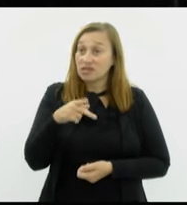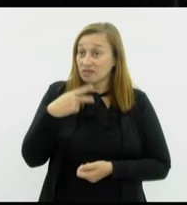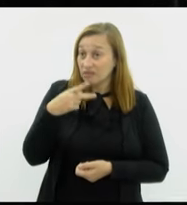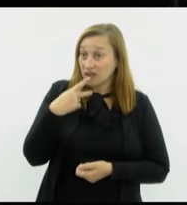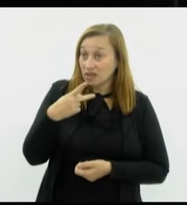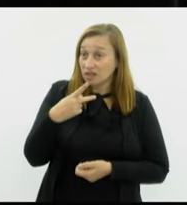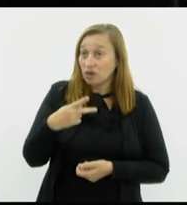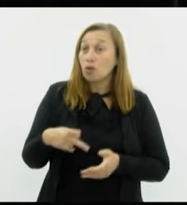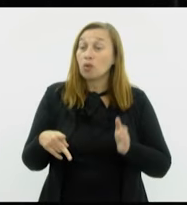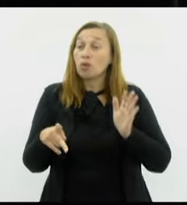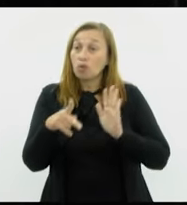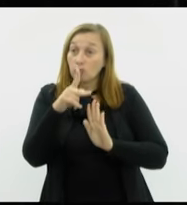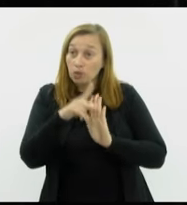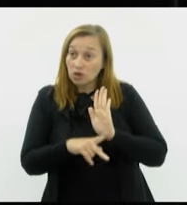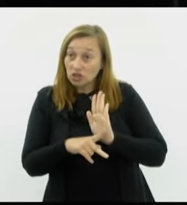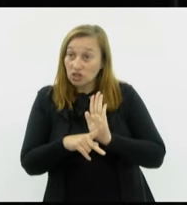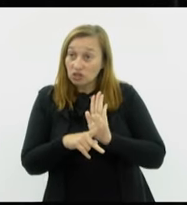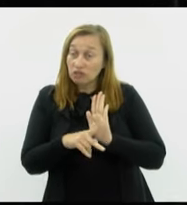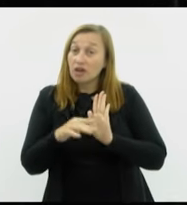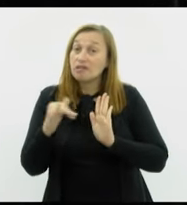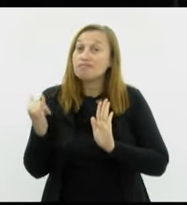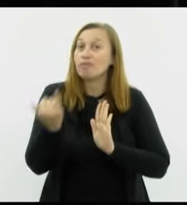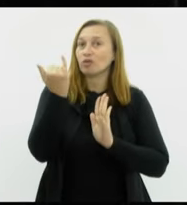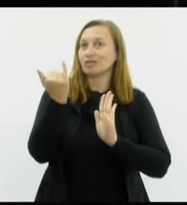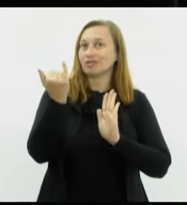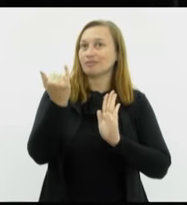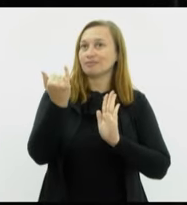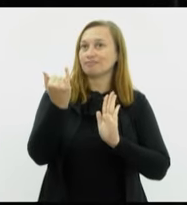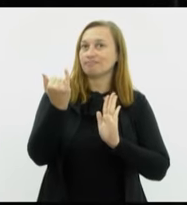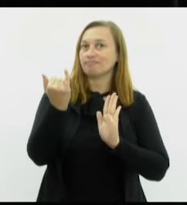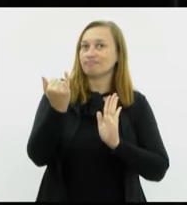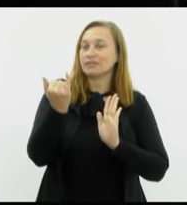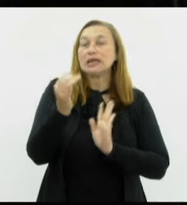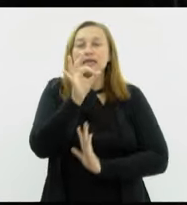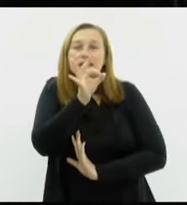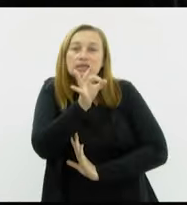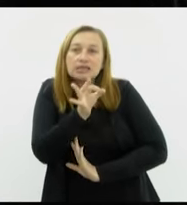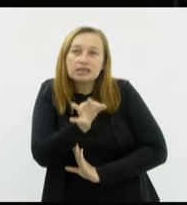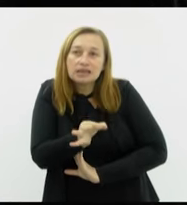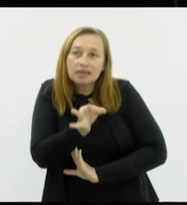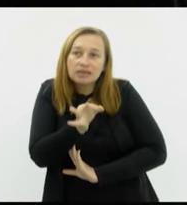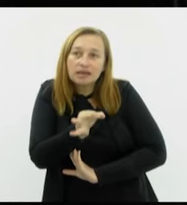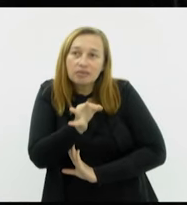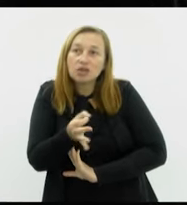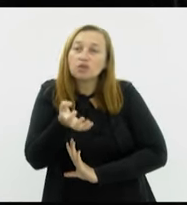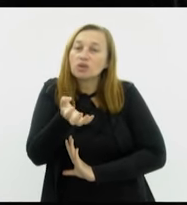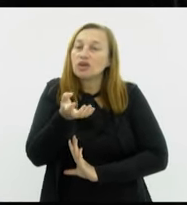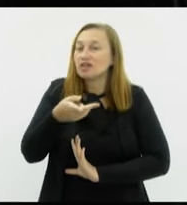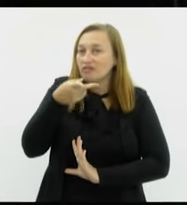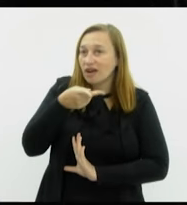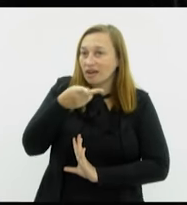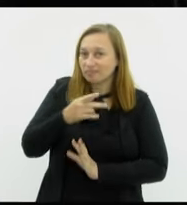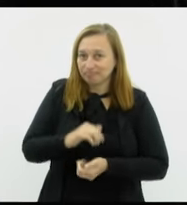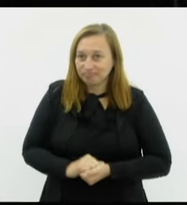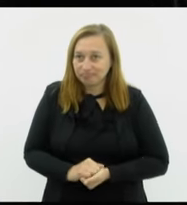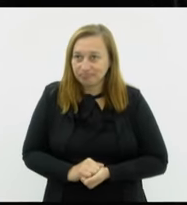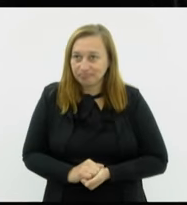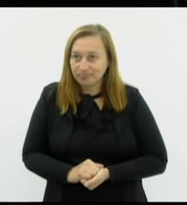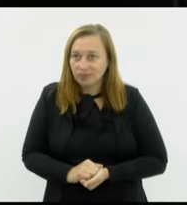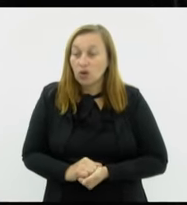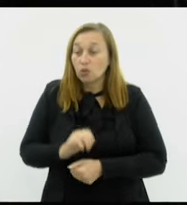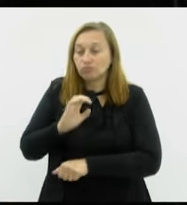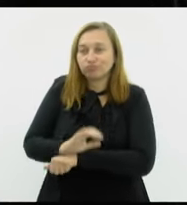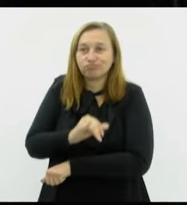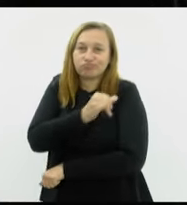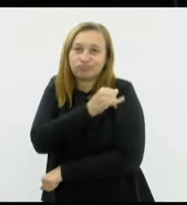o projeto é oportuno. E é exatamente isso que eu queria falar. O Estado do